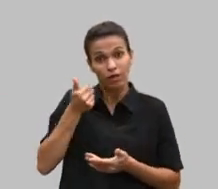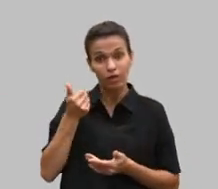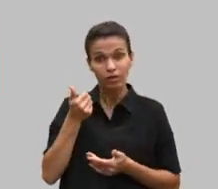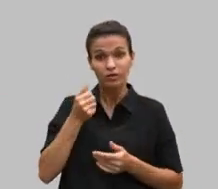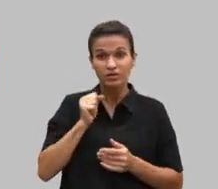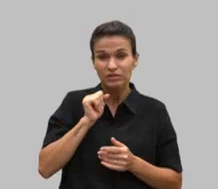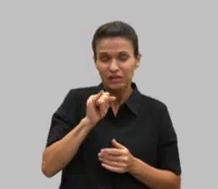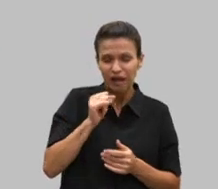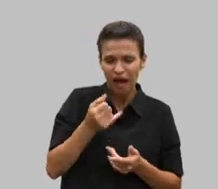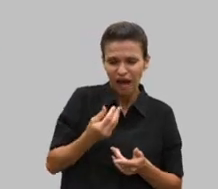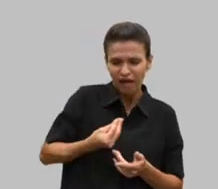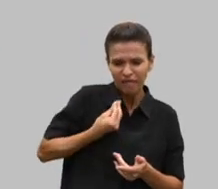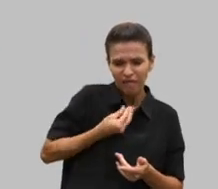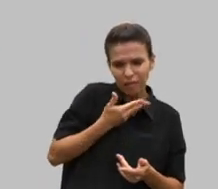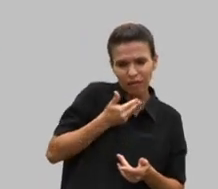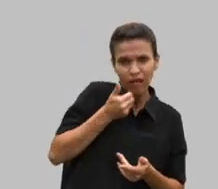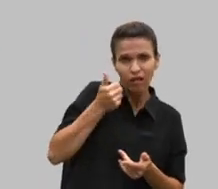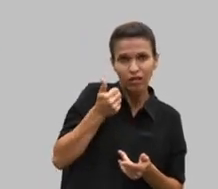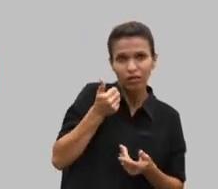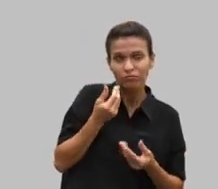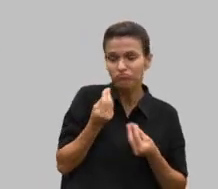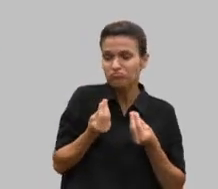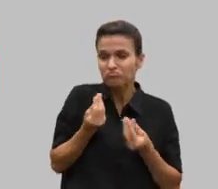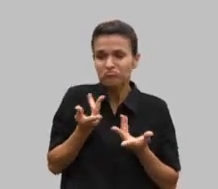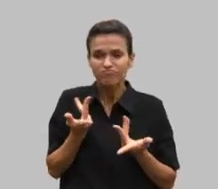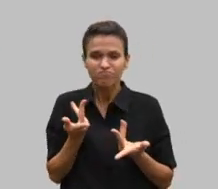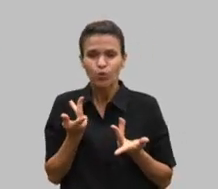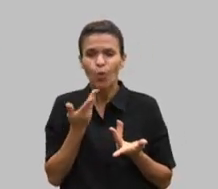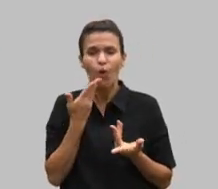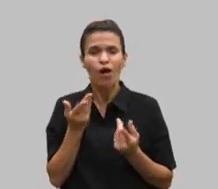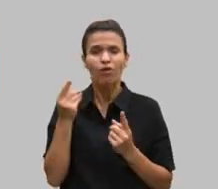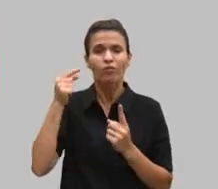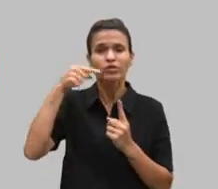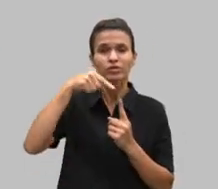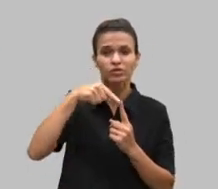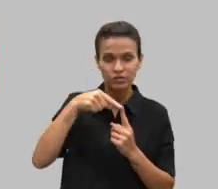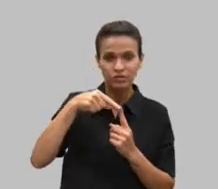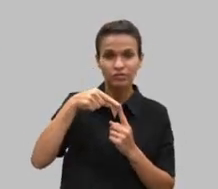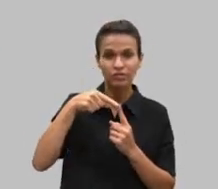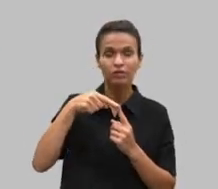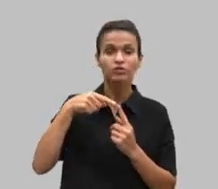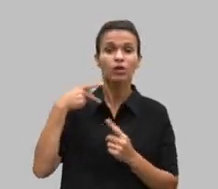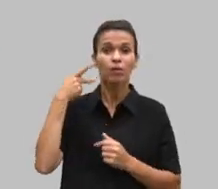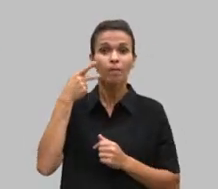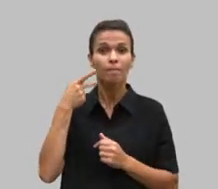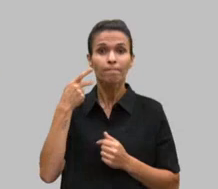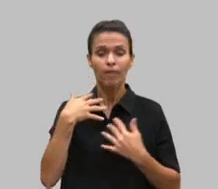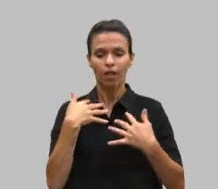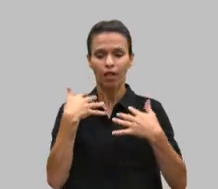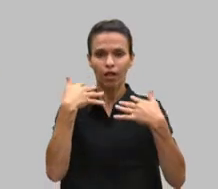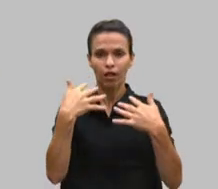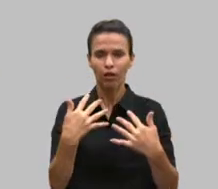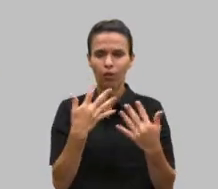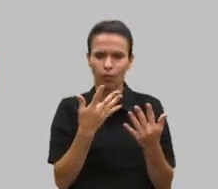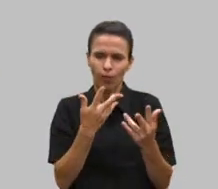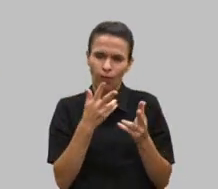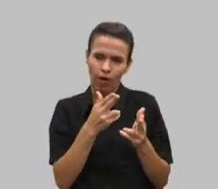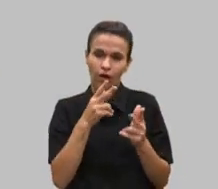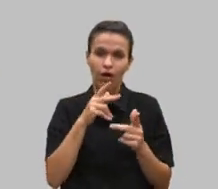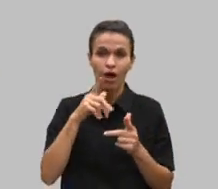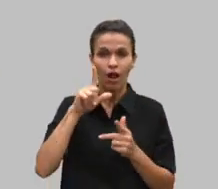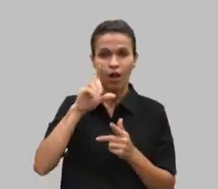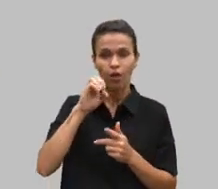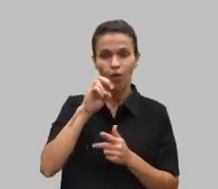não estão melhores é porque tá faltando alguma coisa e acho que um plenário com tanta juventudes como a Lohana bem disse